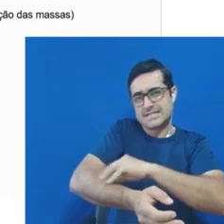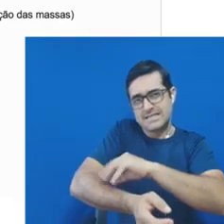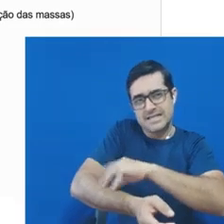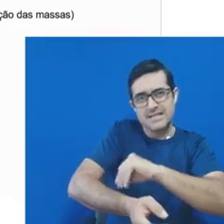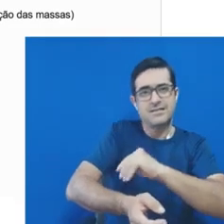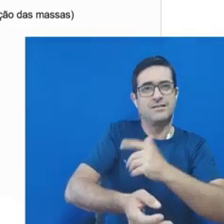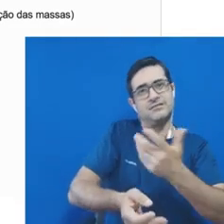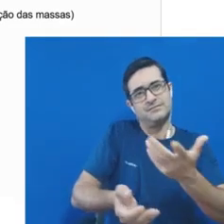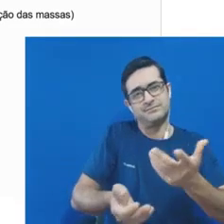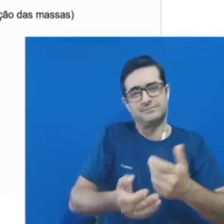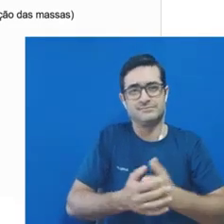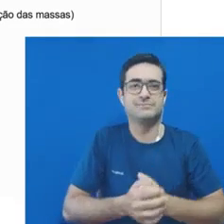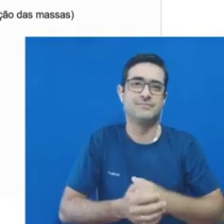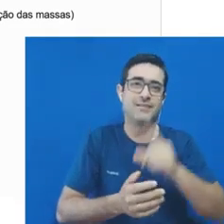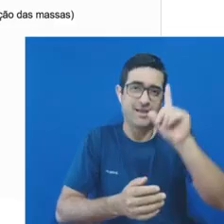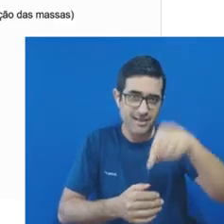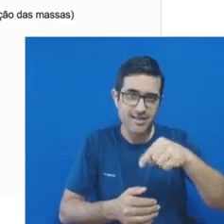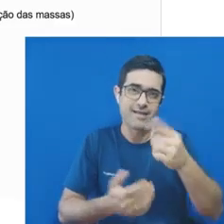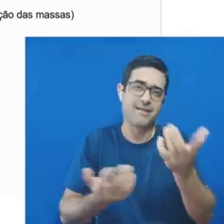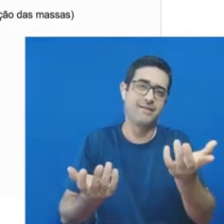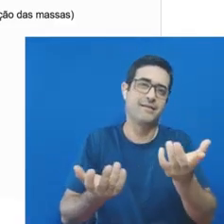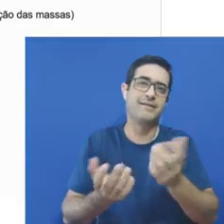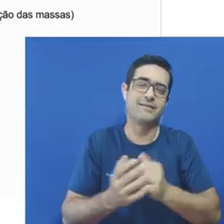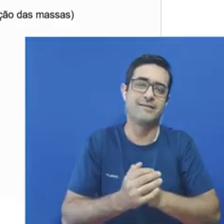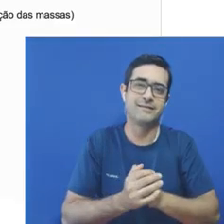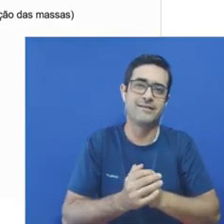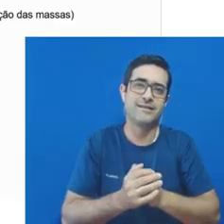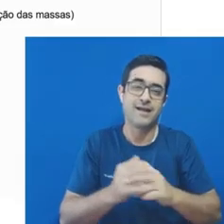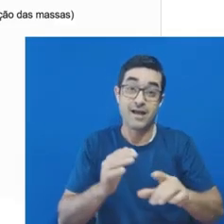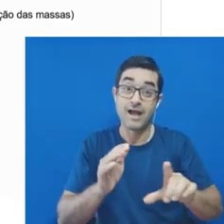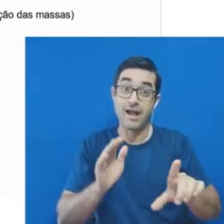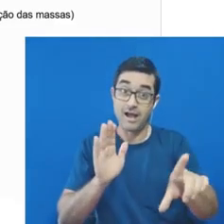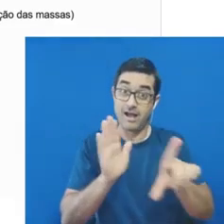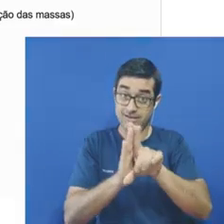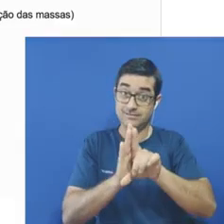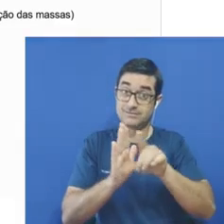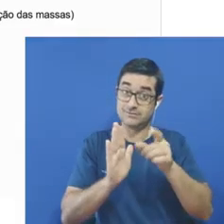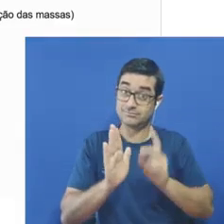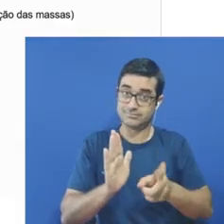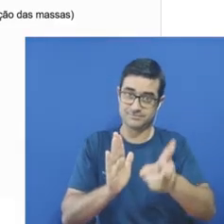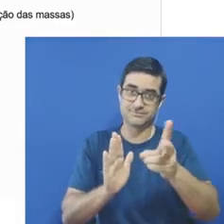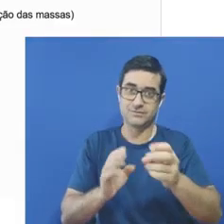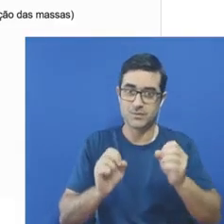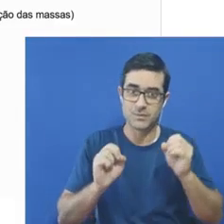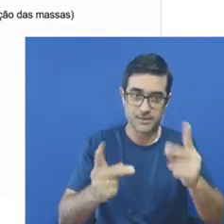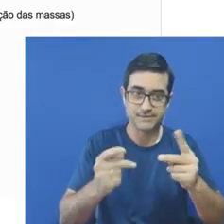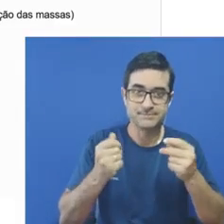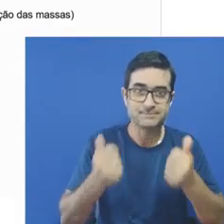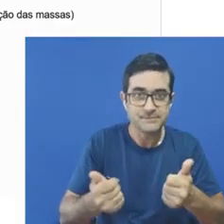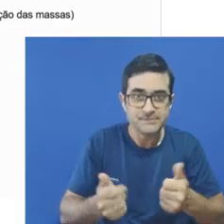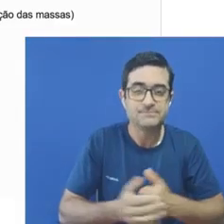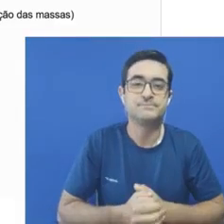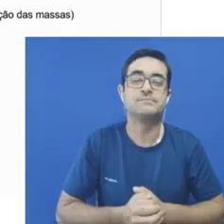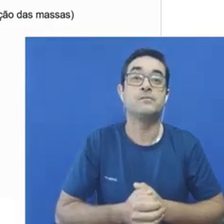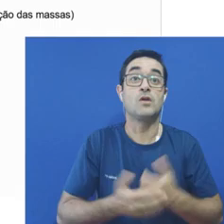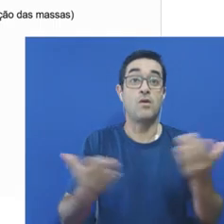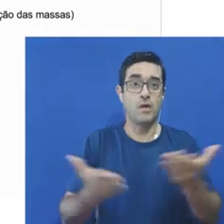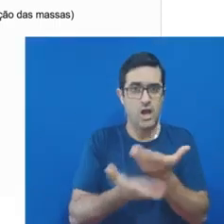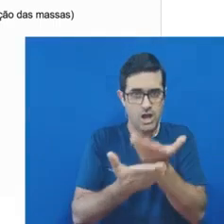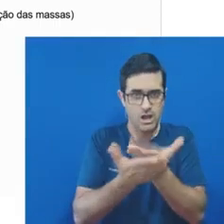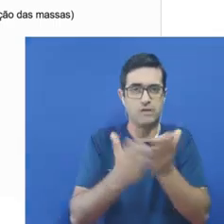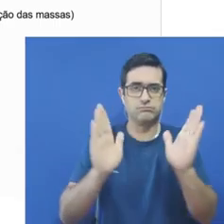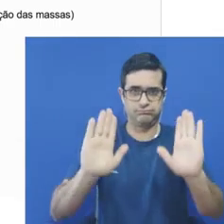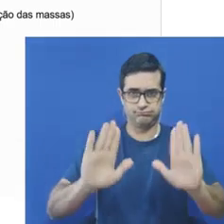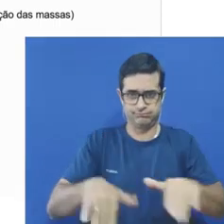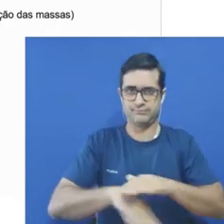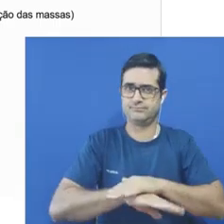é a lei das proporções constantes ou a lei de Proust. Bom, a nossa aula vai ficar aqui, porque